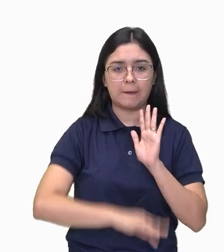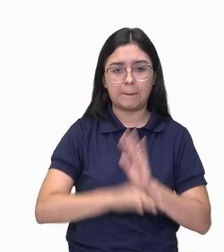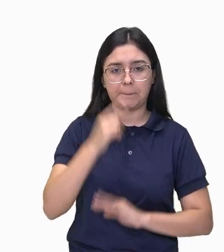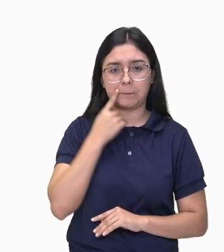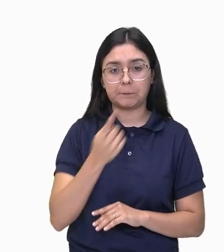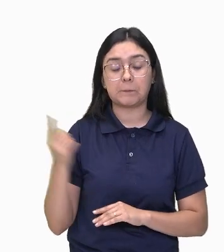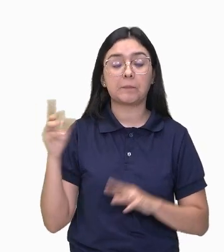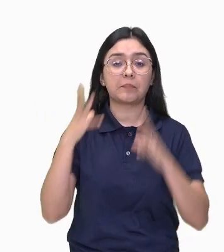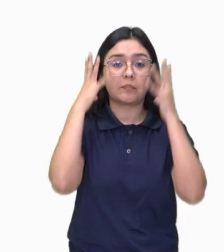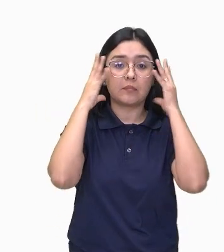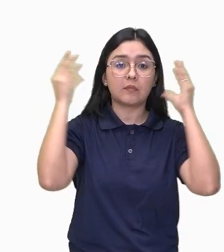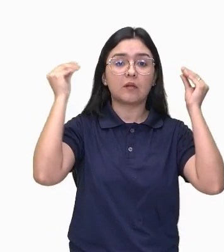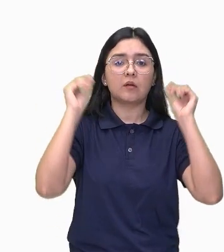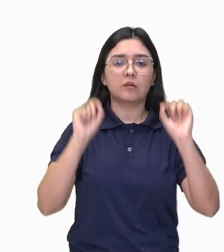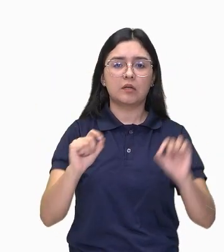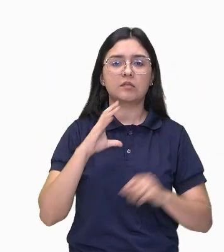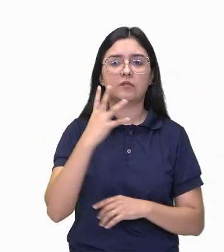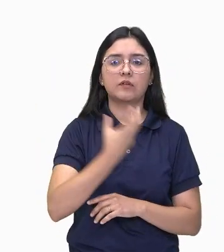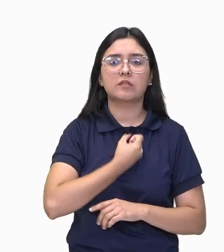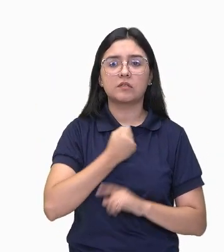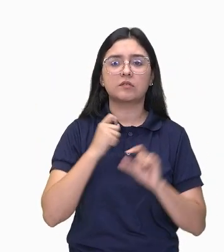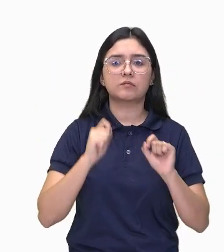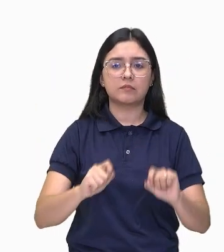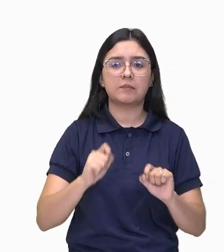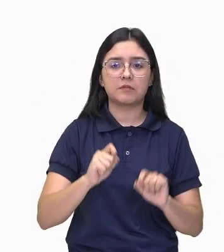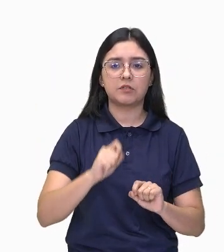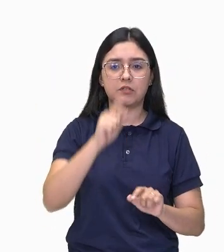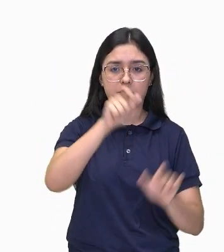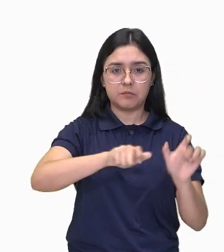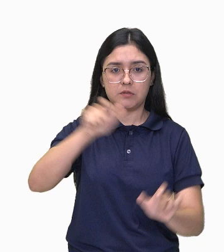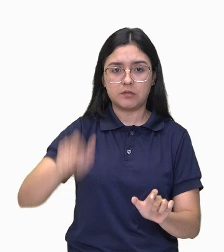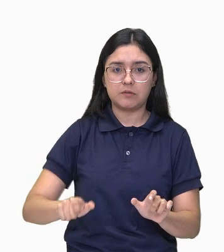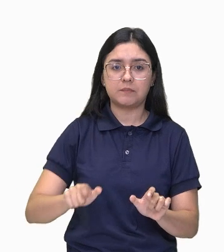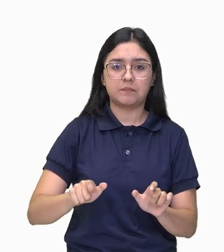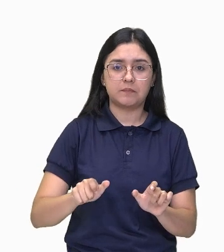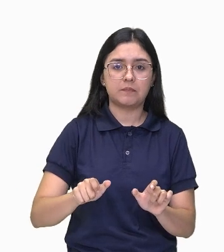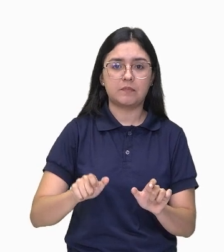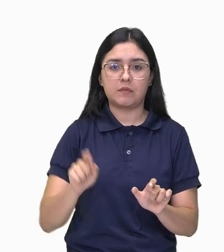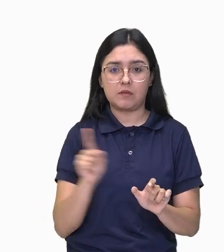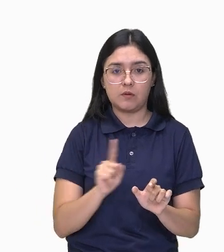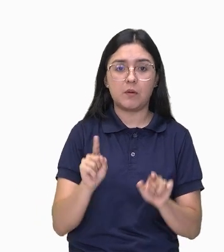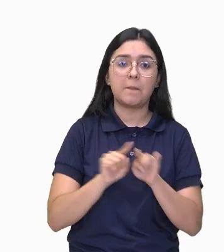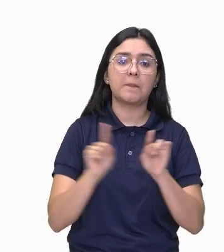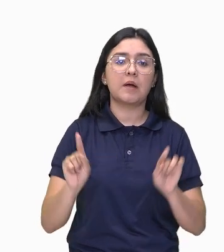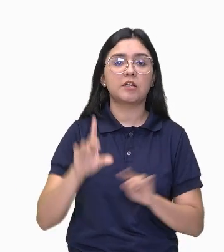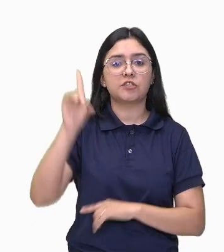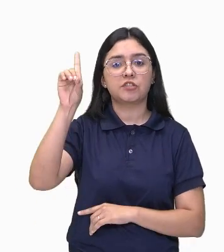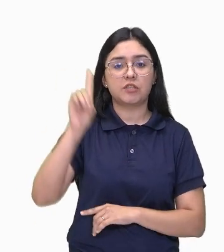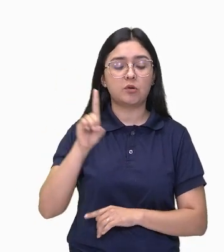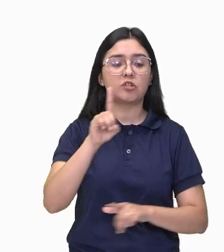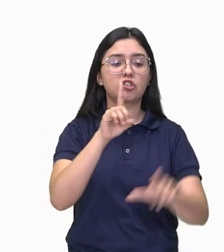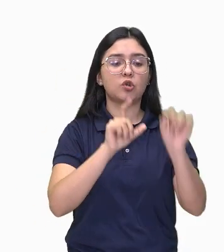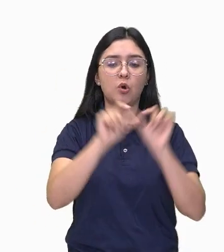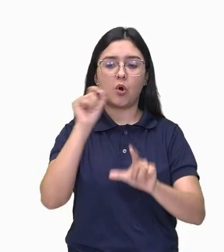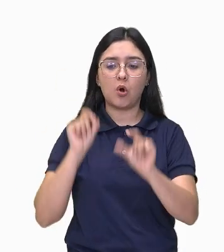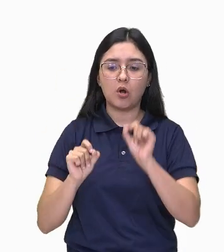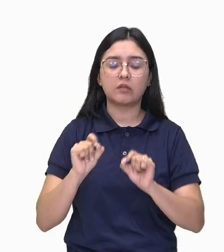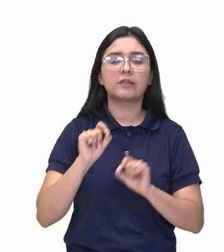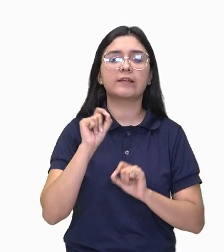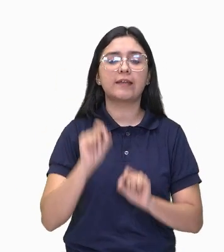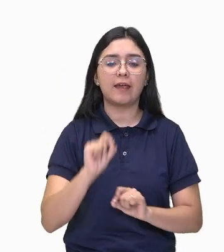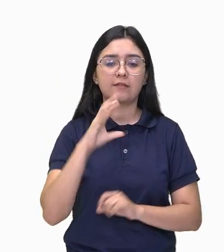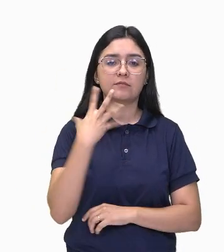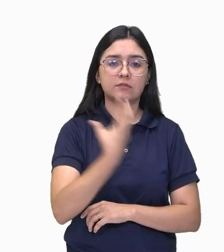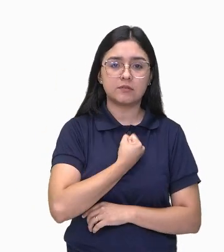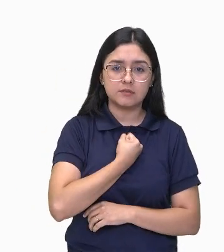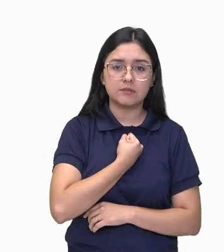Para Calvino, a salvação não dependia dos fiéis, e sim de Deus, que escolhe as pessoas que deverão ser salvas. no caso,